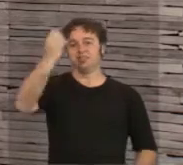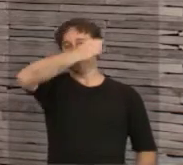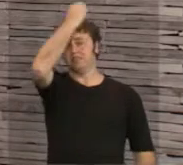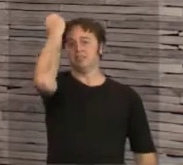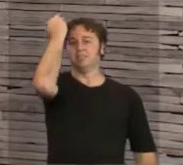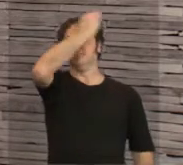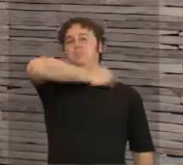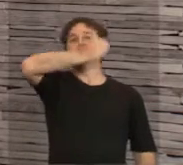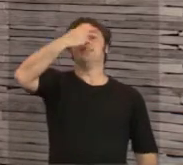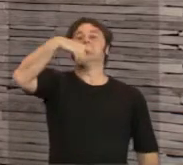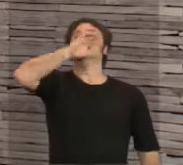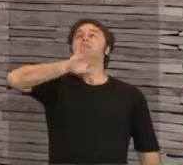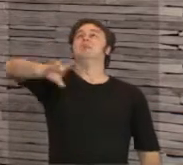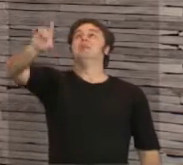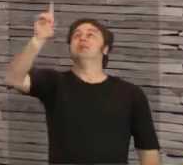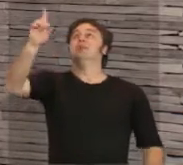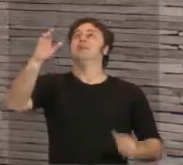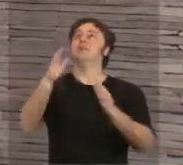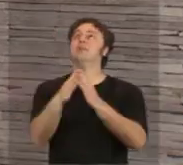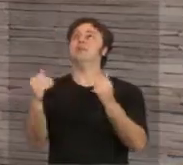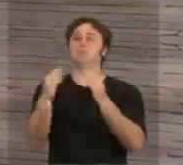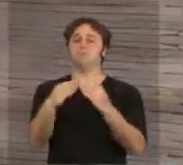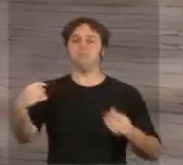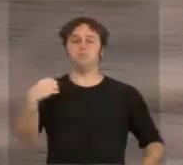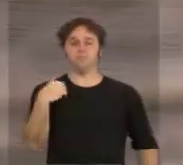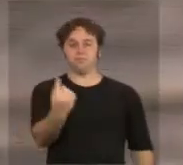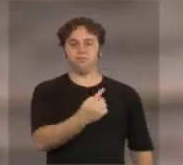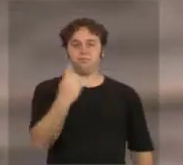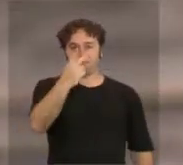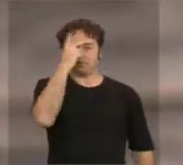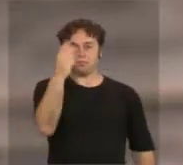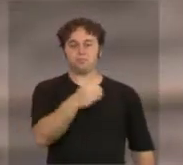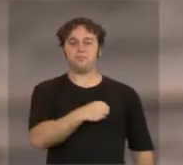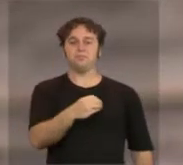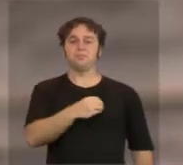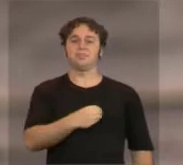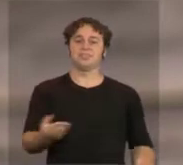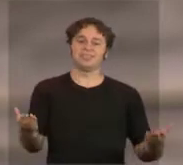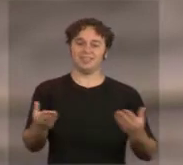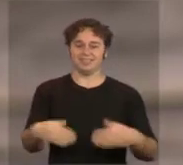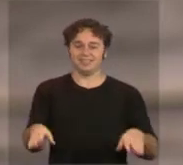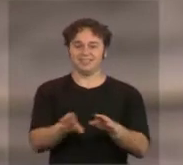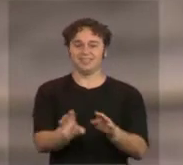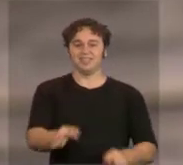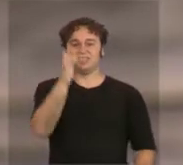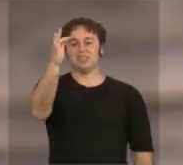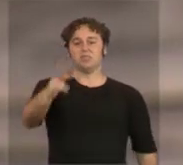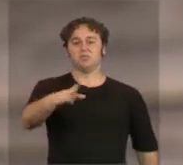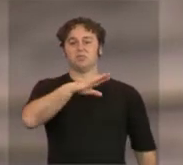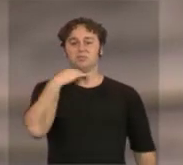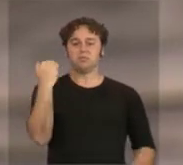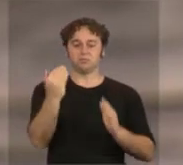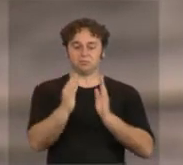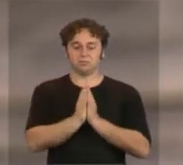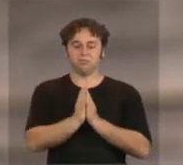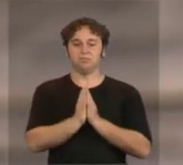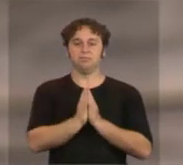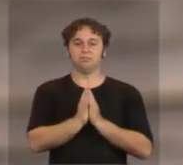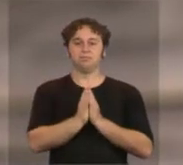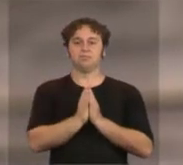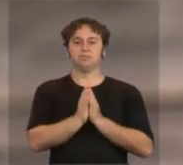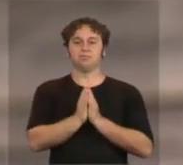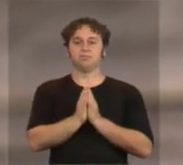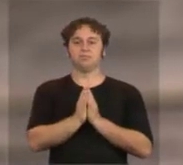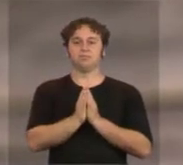do vosso ventre, Jesus. Santa Maria, Mãe de Deus, rogai por nós, pecadores, agora e na hora de